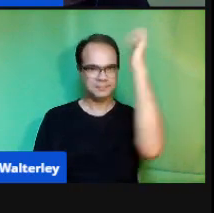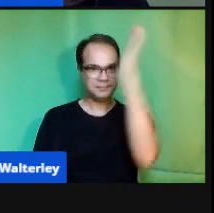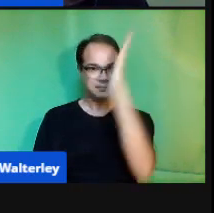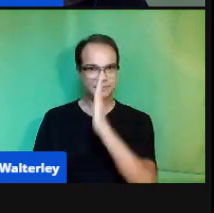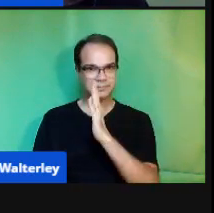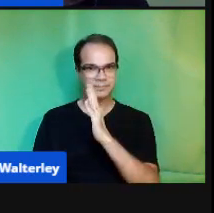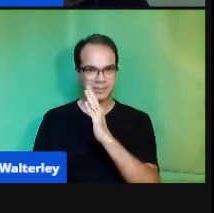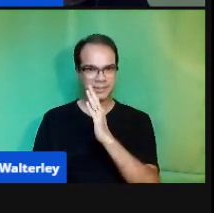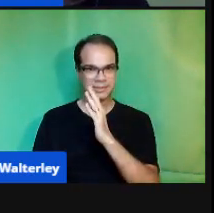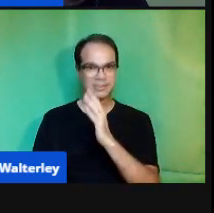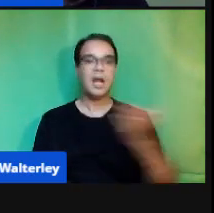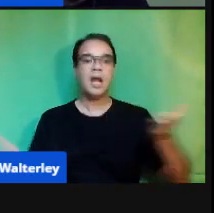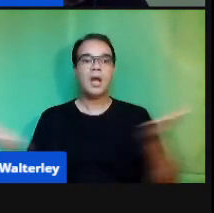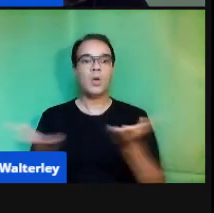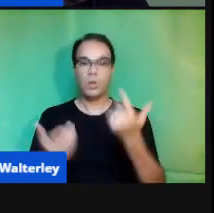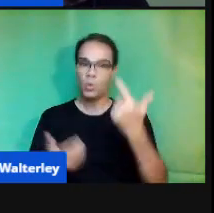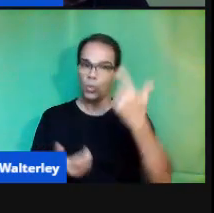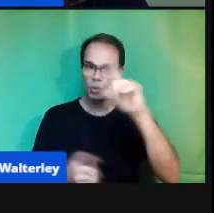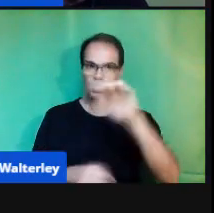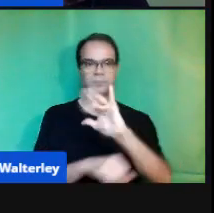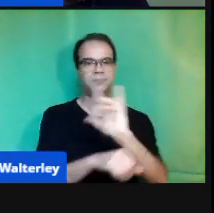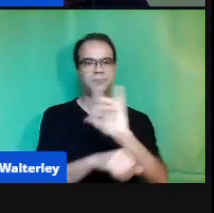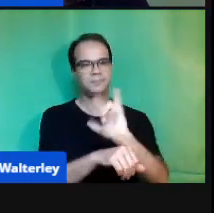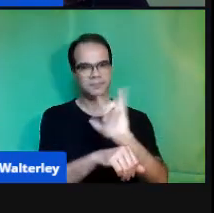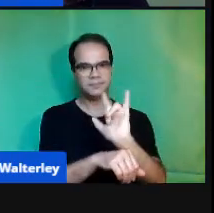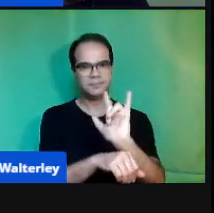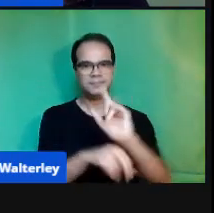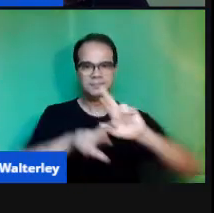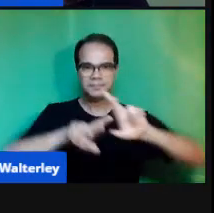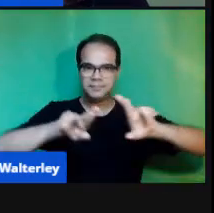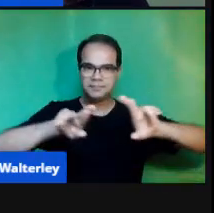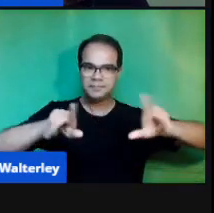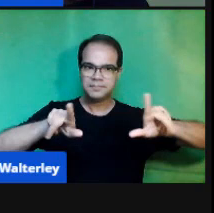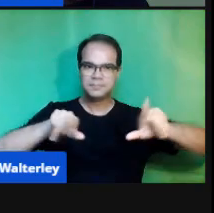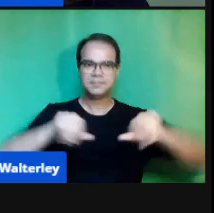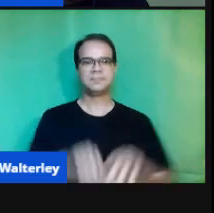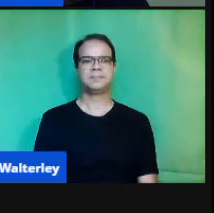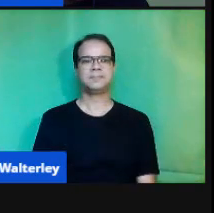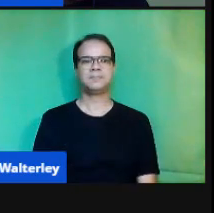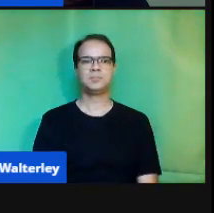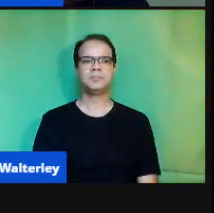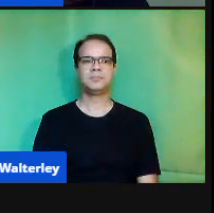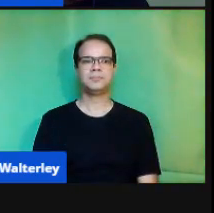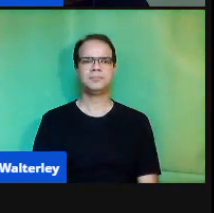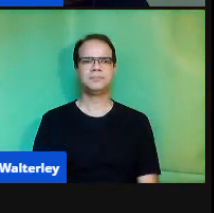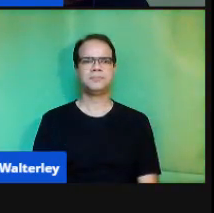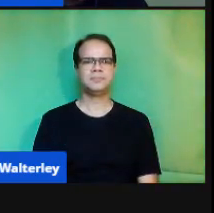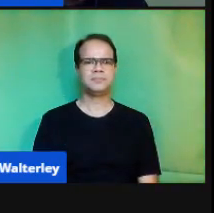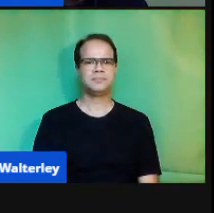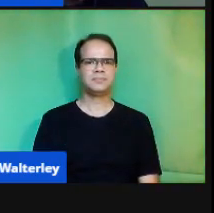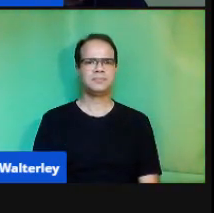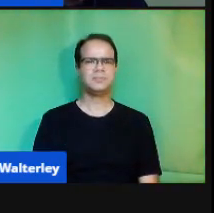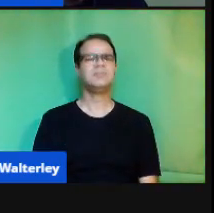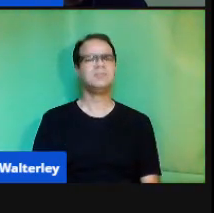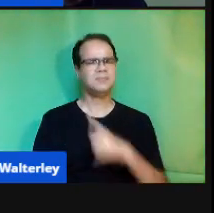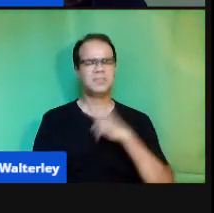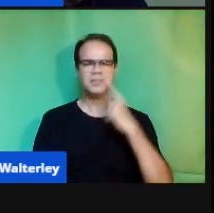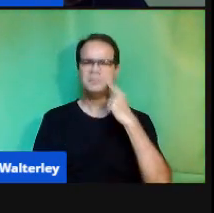a publicidade quanto o jornalismo utiliza essa linguagem do documentário. Ela está muito presente no nosso dia a